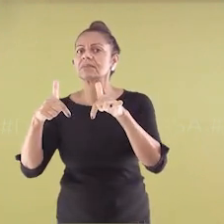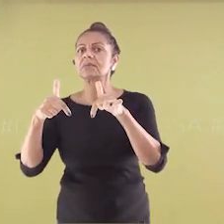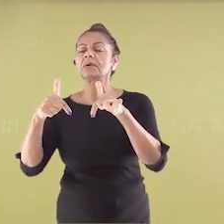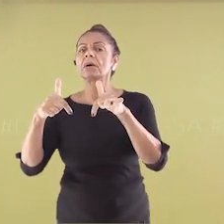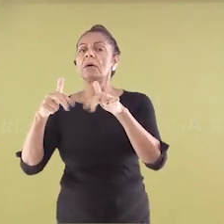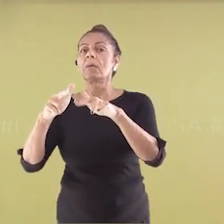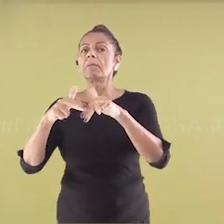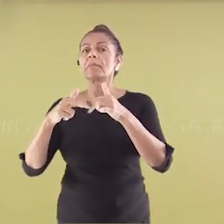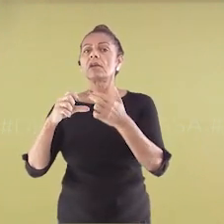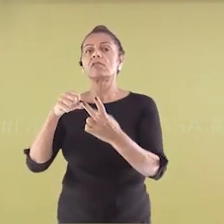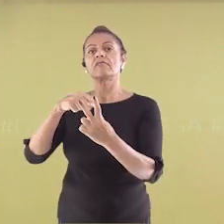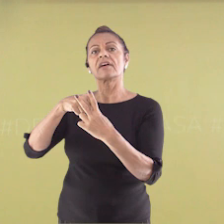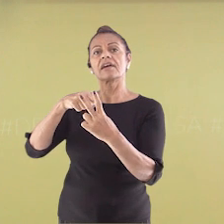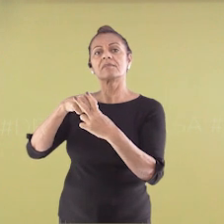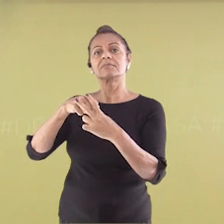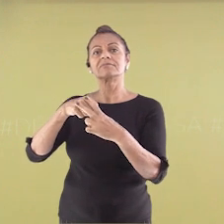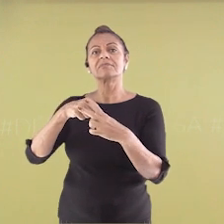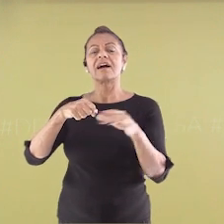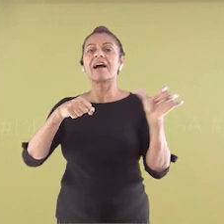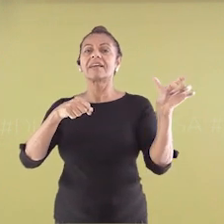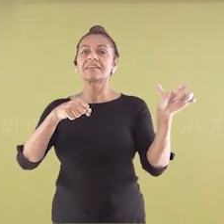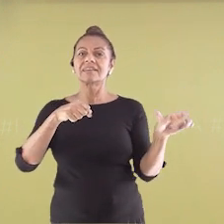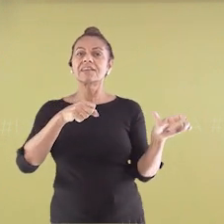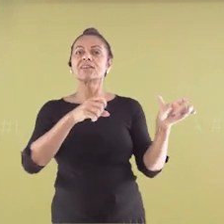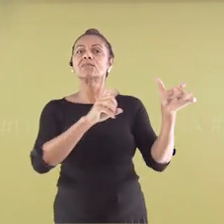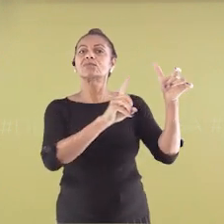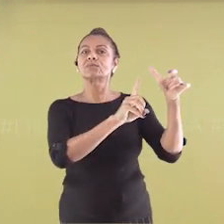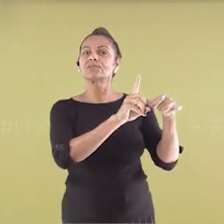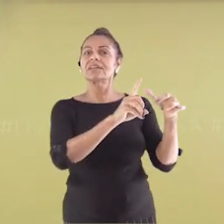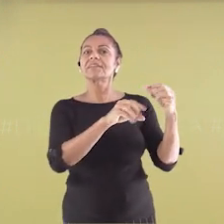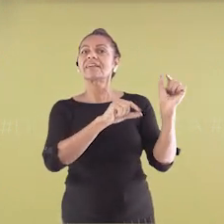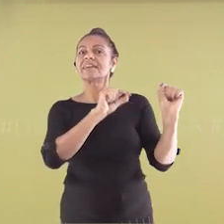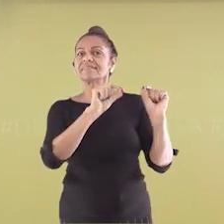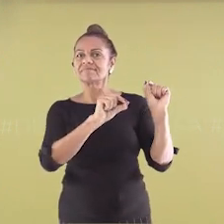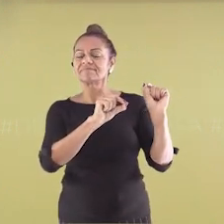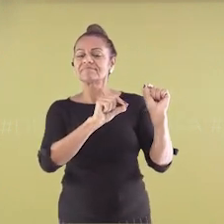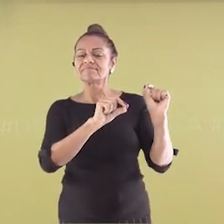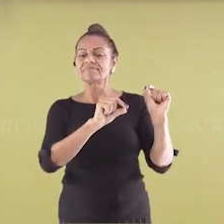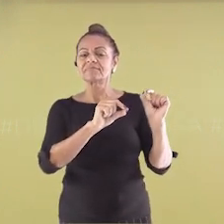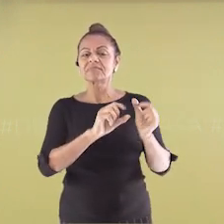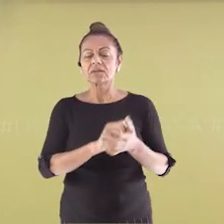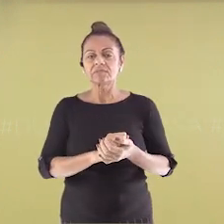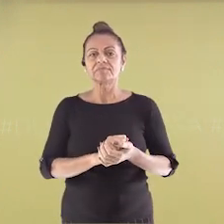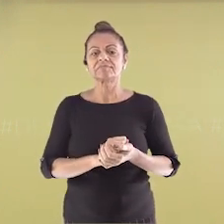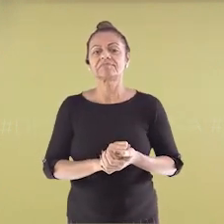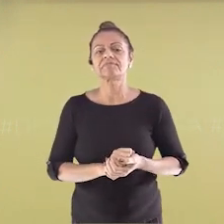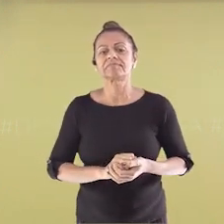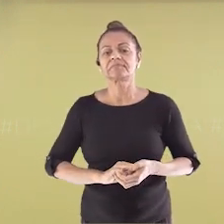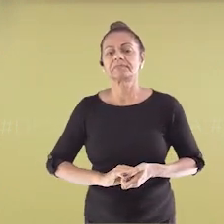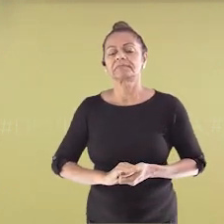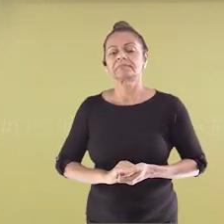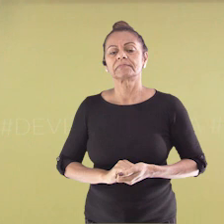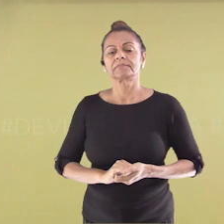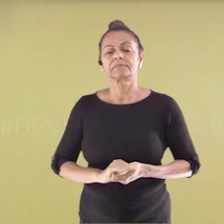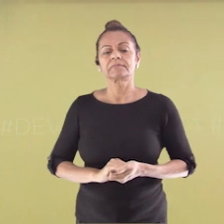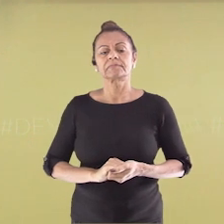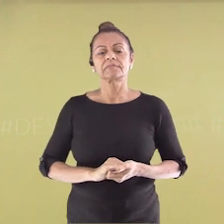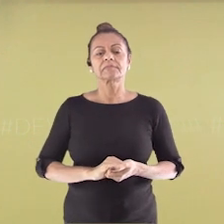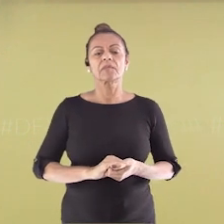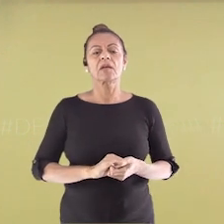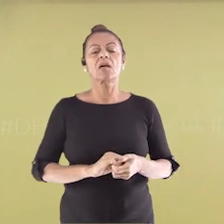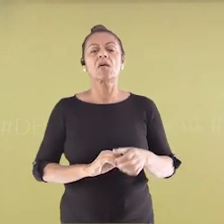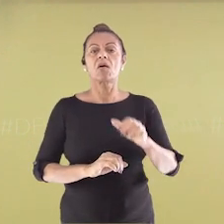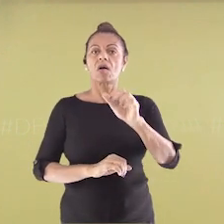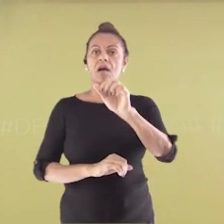aquele responsável por exercer a ação expressa pelo verbo no sujeito. No exemplo anterior, sabemos que o sujeito